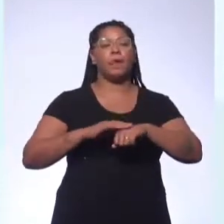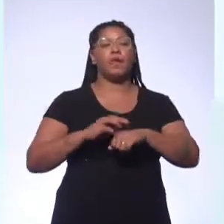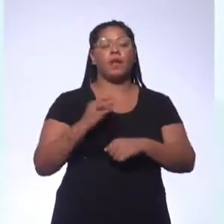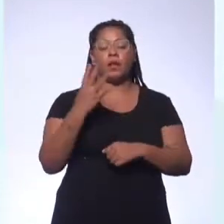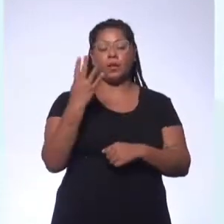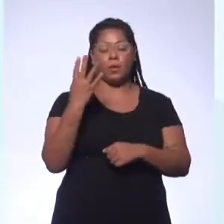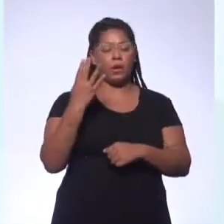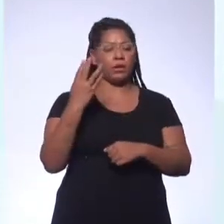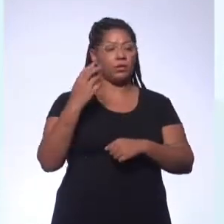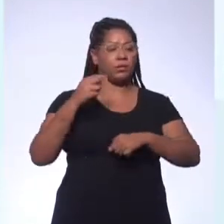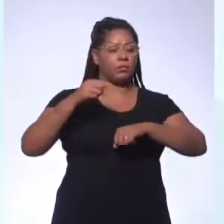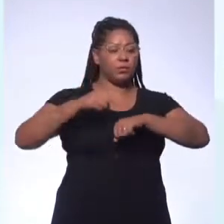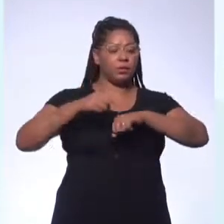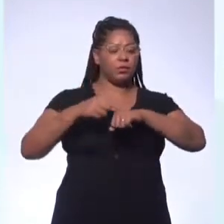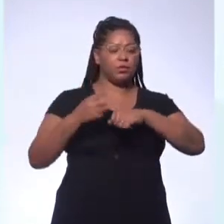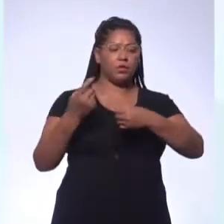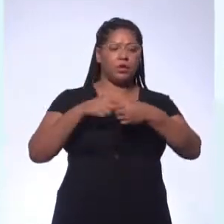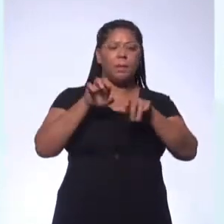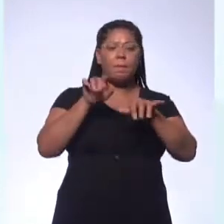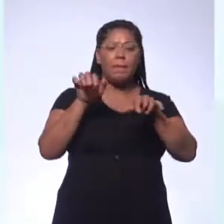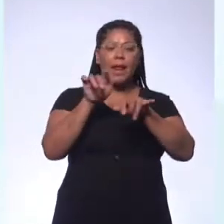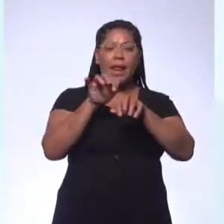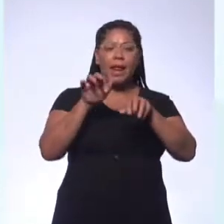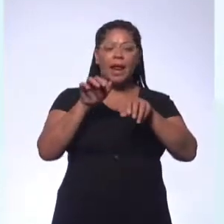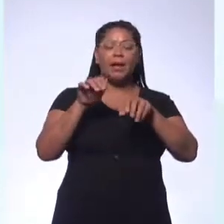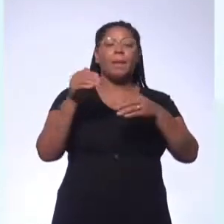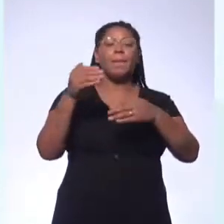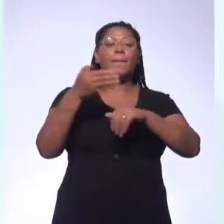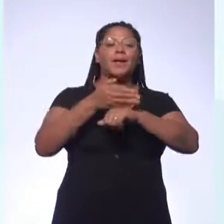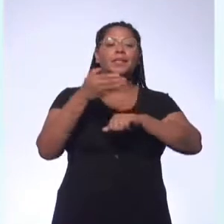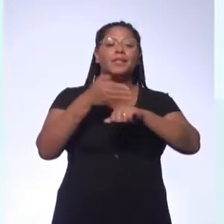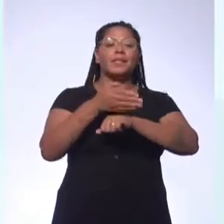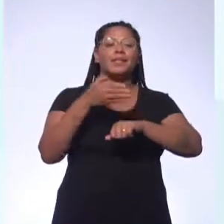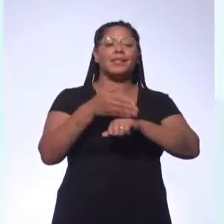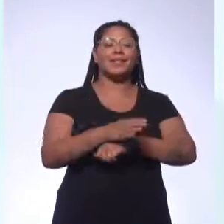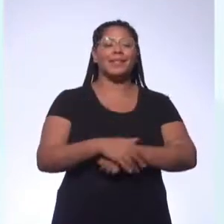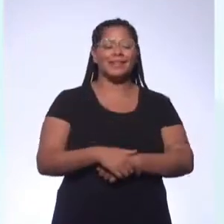4 minutos. Dedinho no teclado, participe.